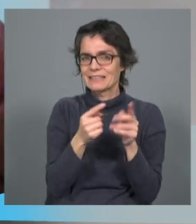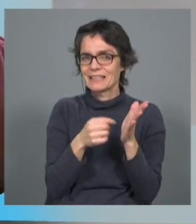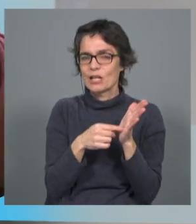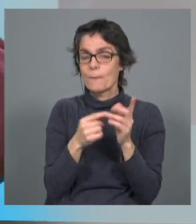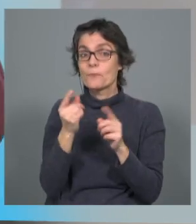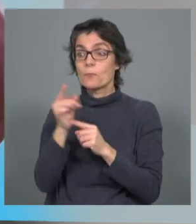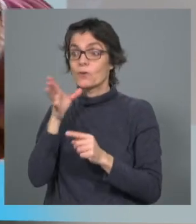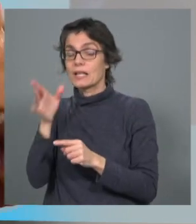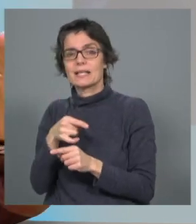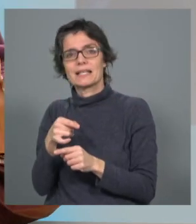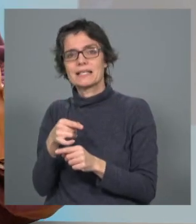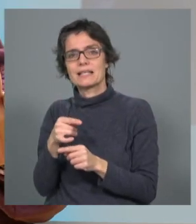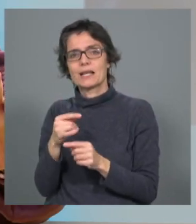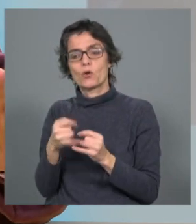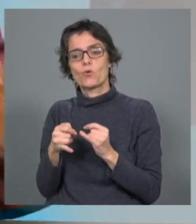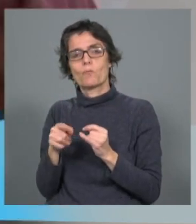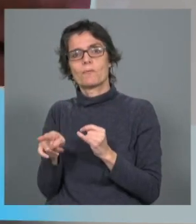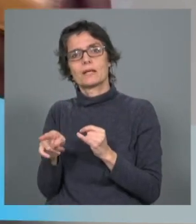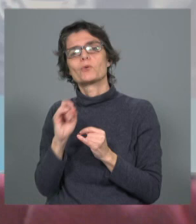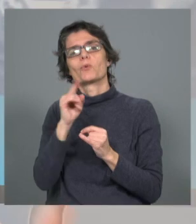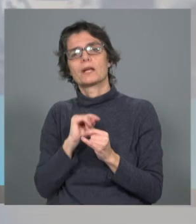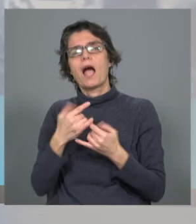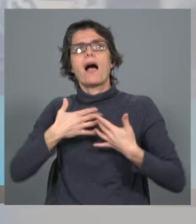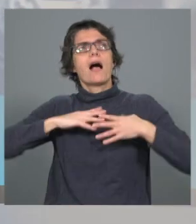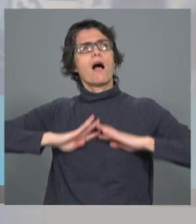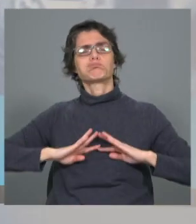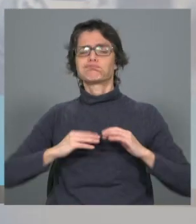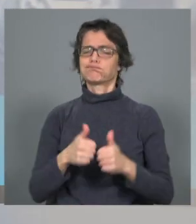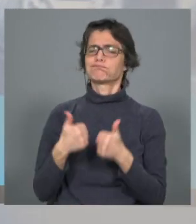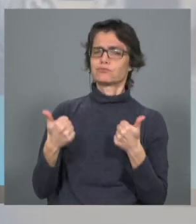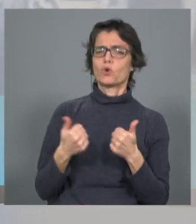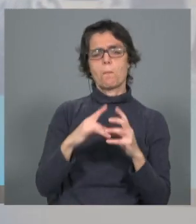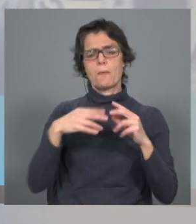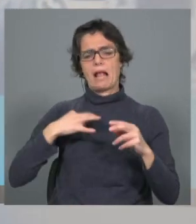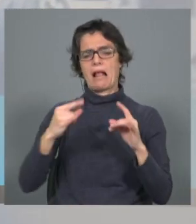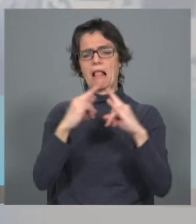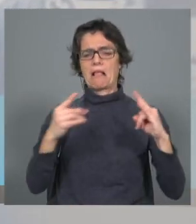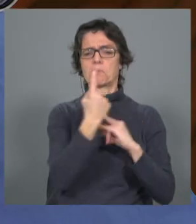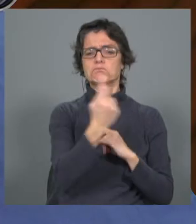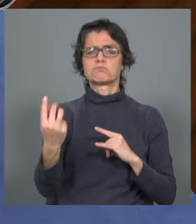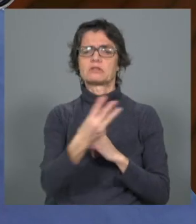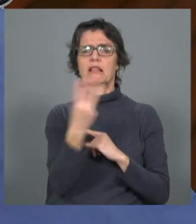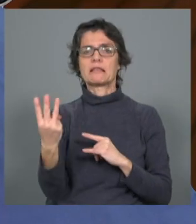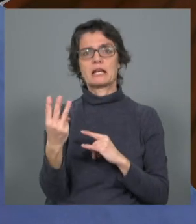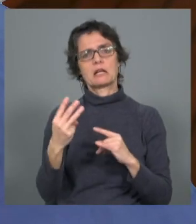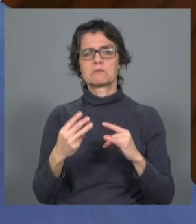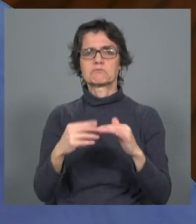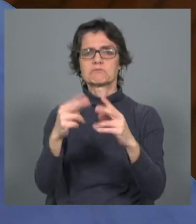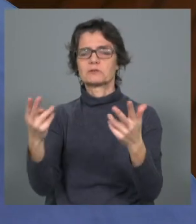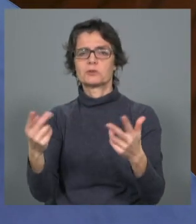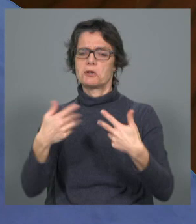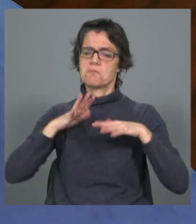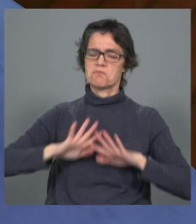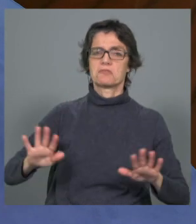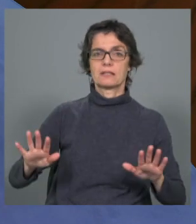gente está aqui, vamos fazer 3 tendas e vamos ficar aqui. Aqui, deixa-me dizer quase desta maneira tão coloquial,